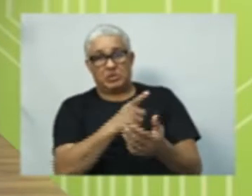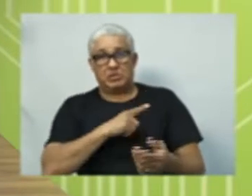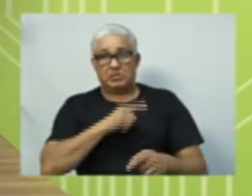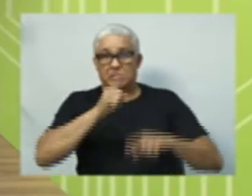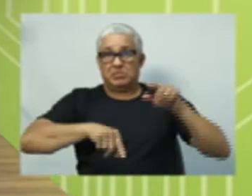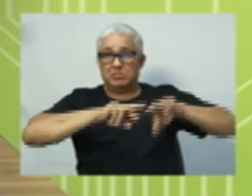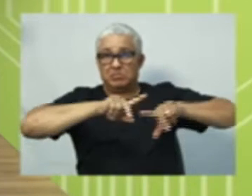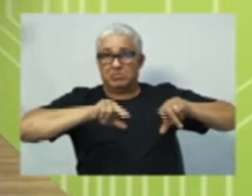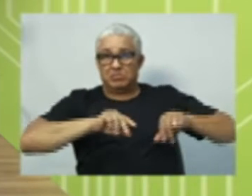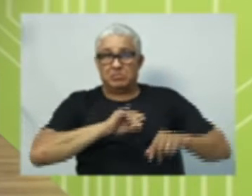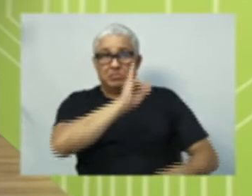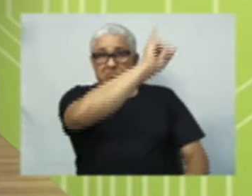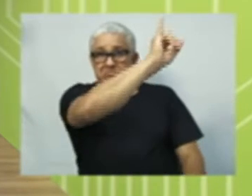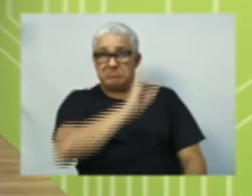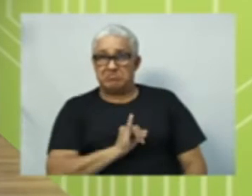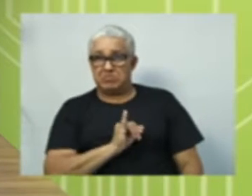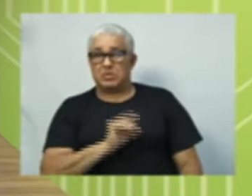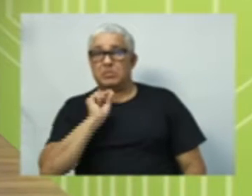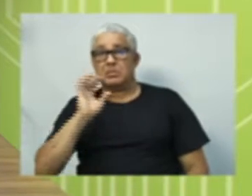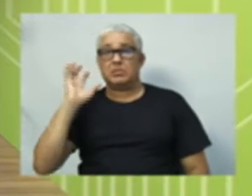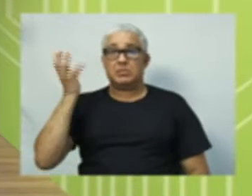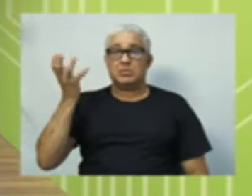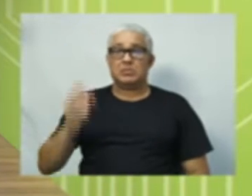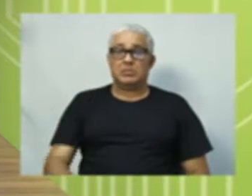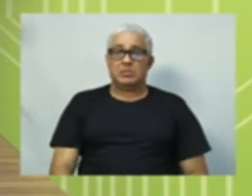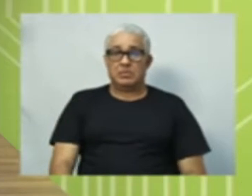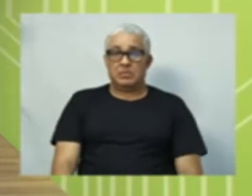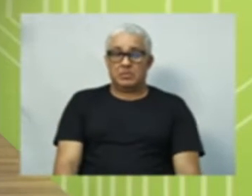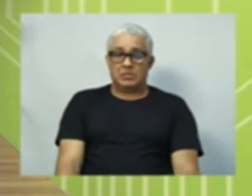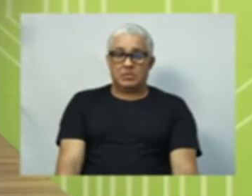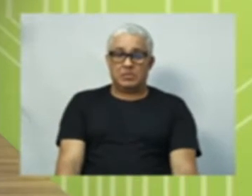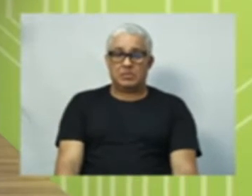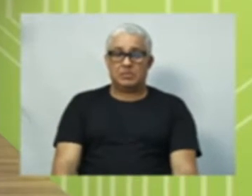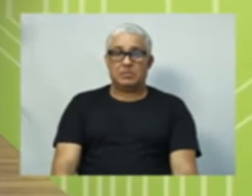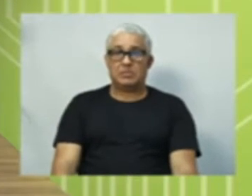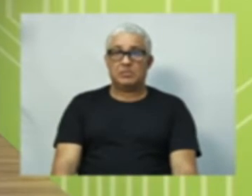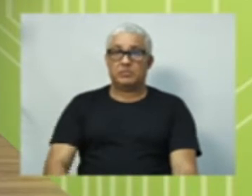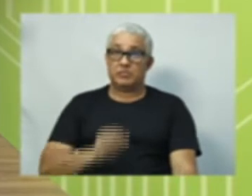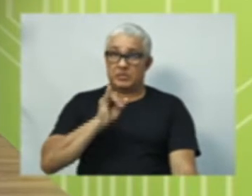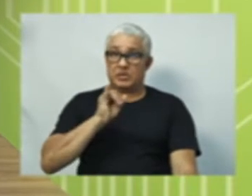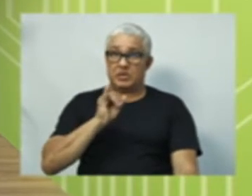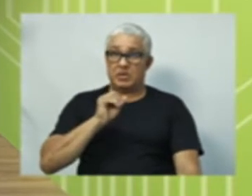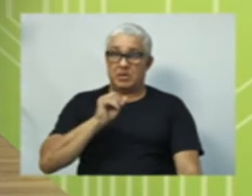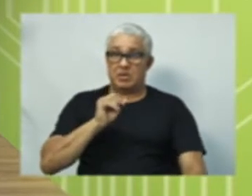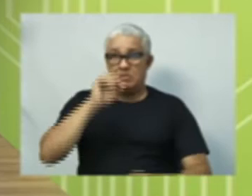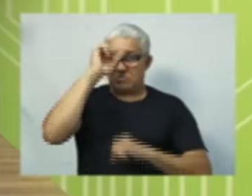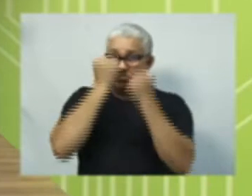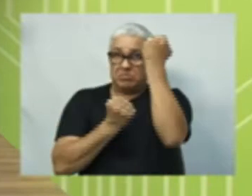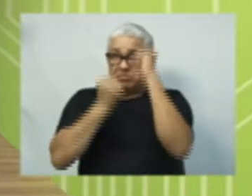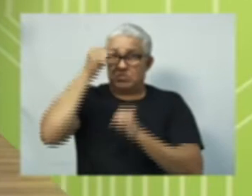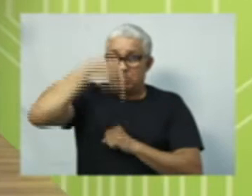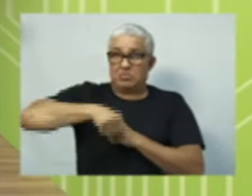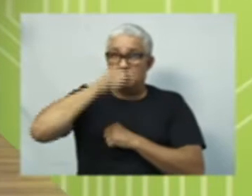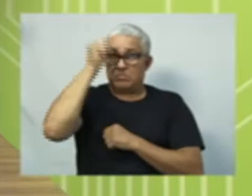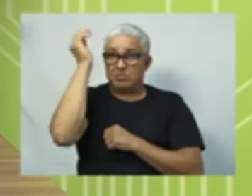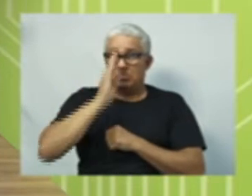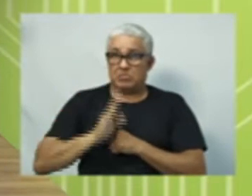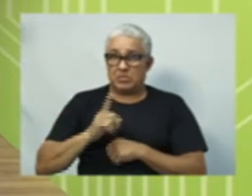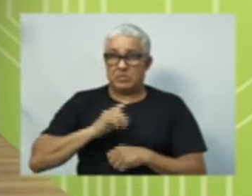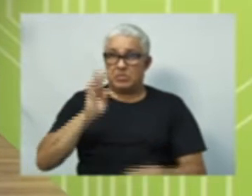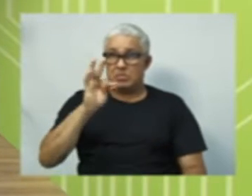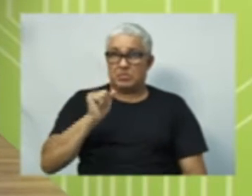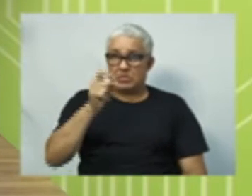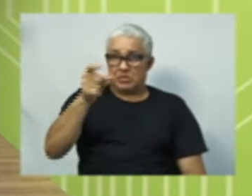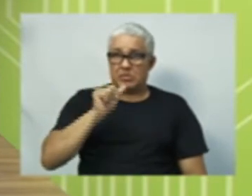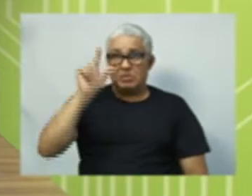produto que é importado e acaba acontecendo o que com ele? Se ele fosse só fabricado com todos os produtos aqui no Brasil, teria uma taxa menor,